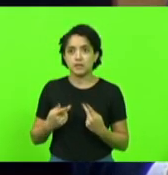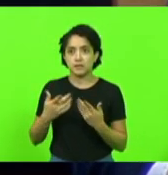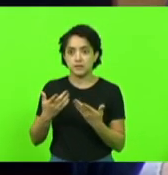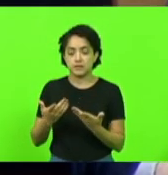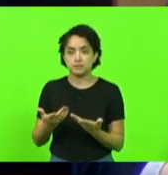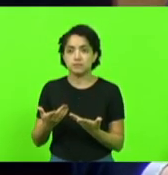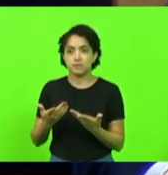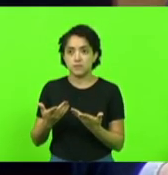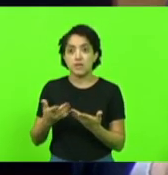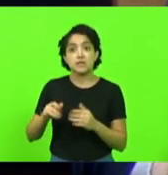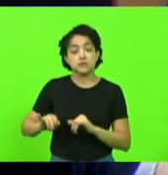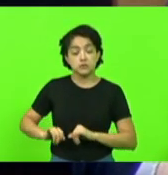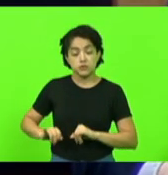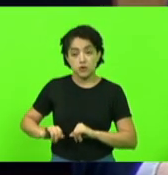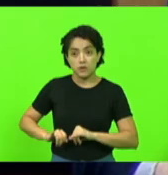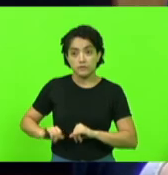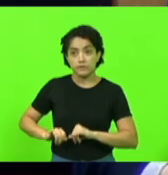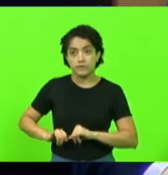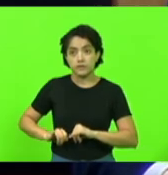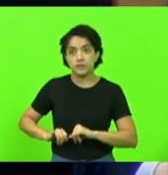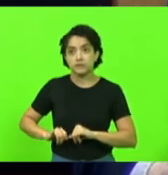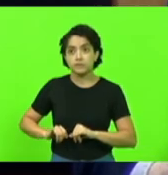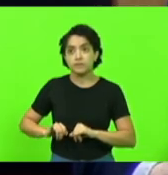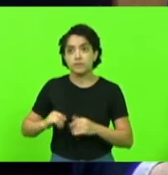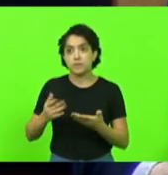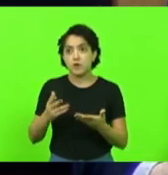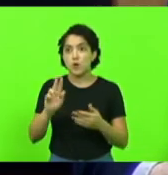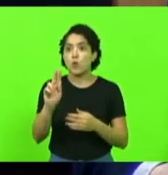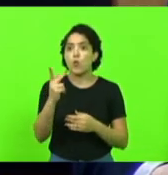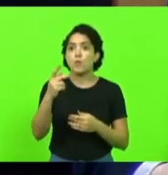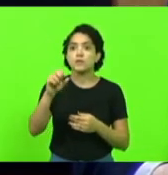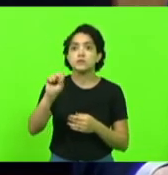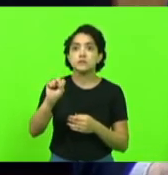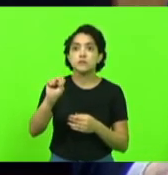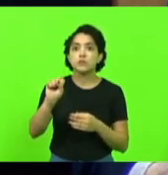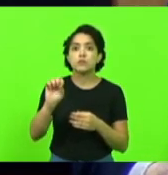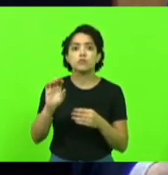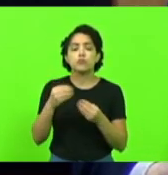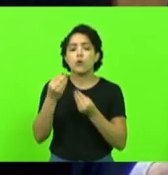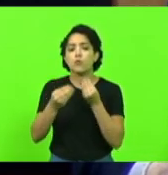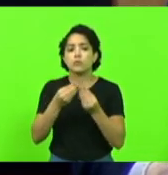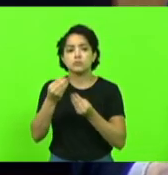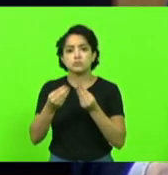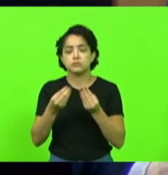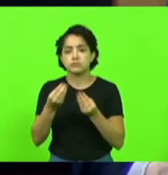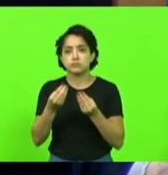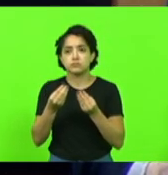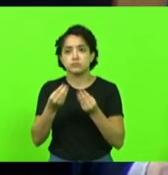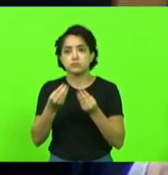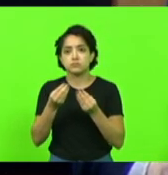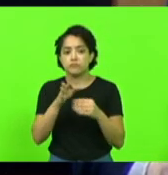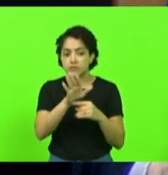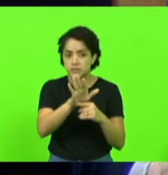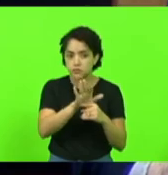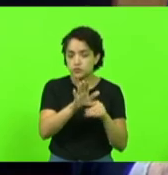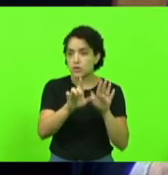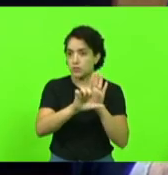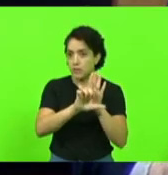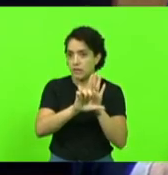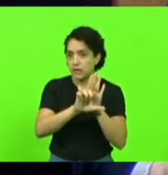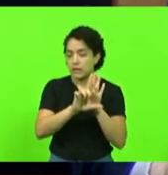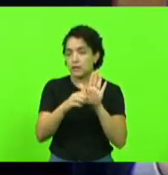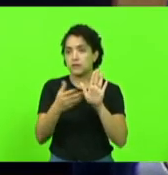que também sofre. E o homossexual fica como daí nessa questão? É, como é que fica o